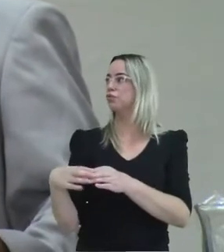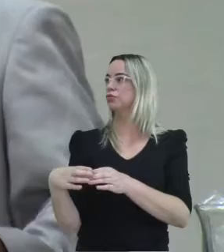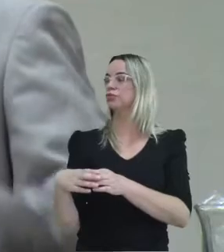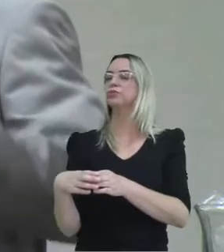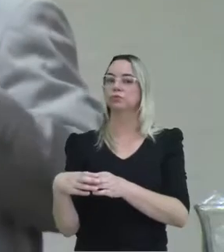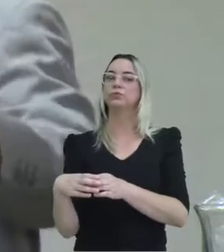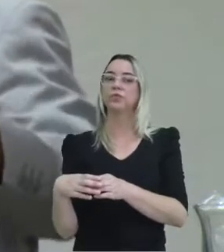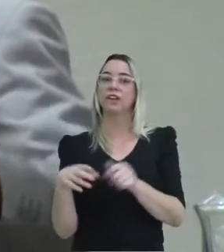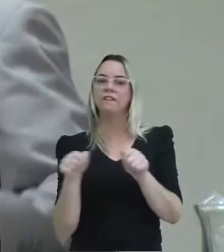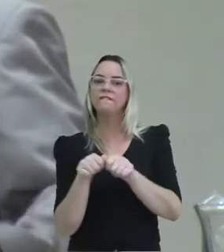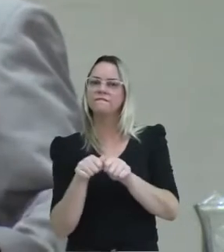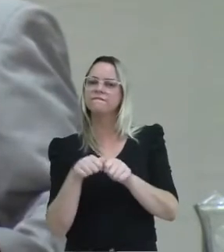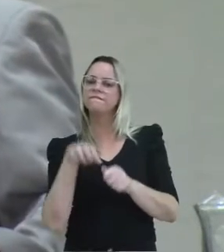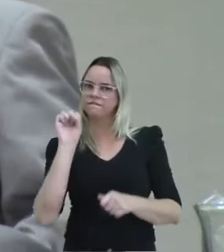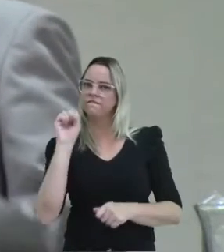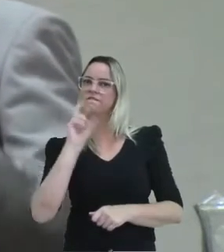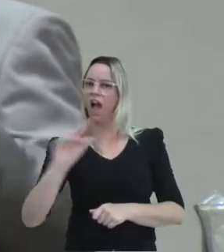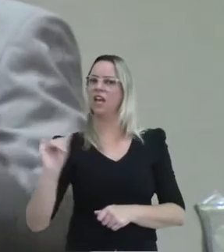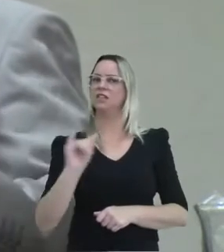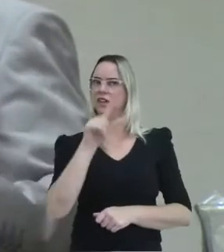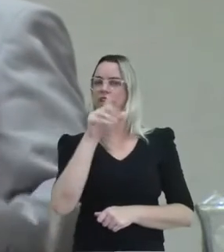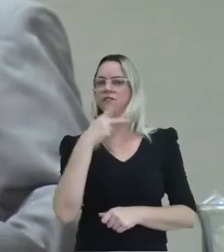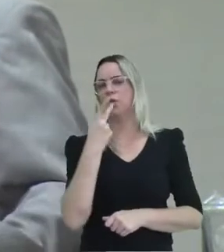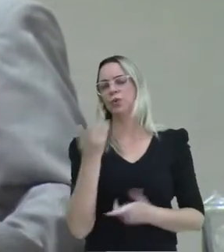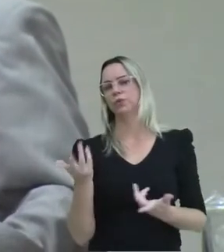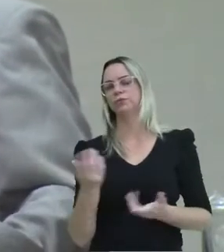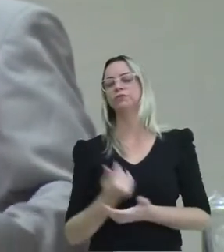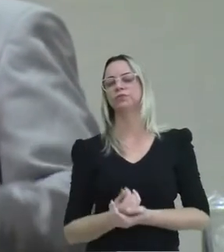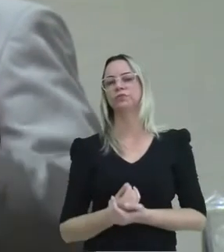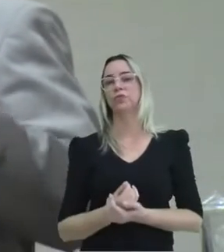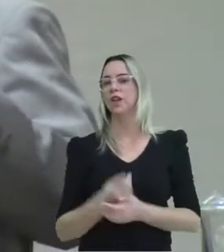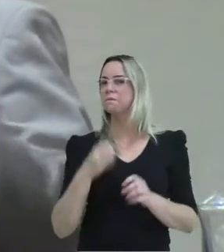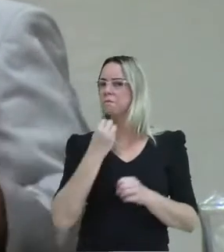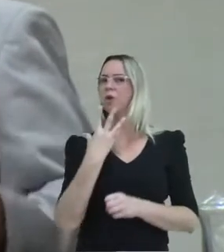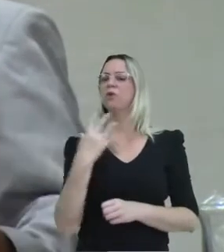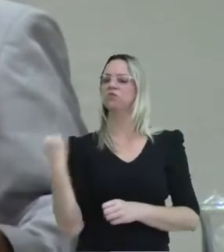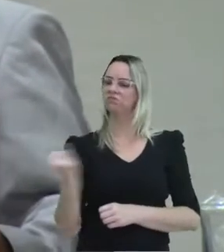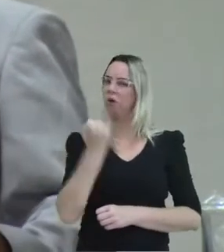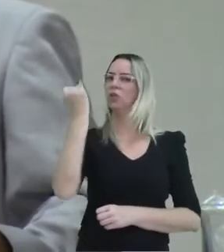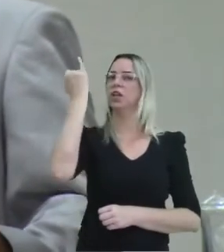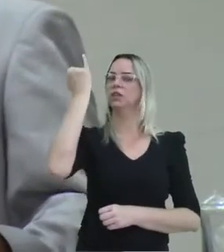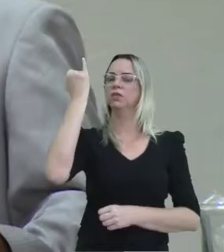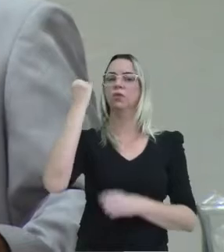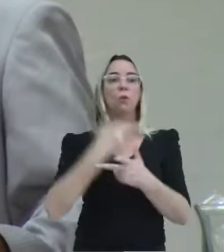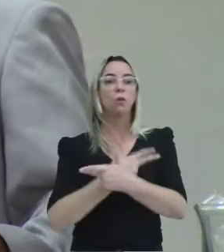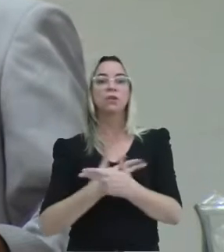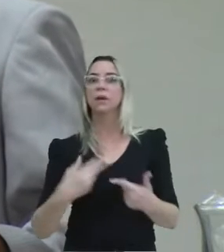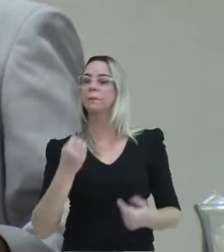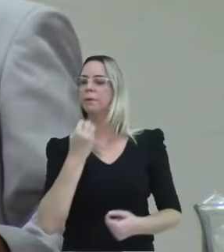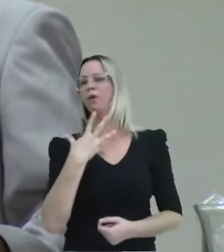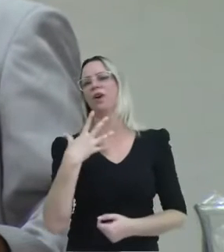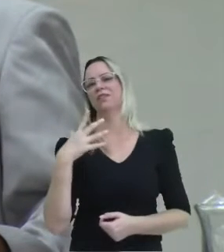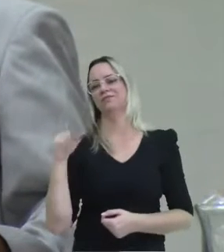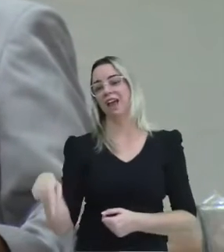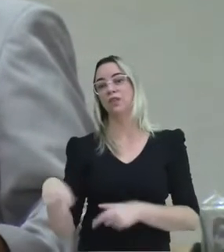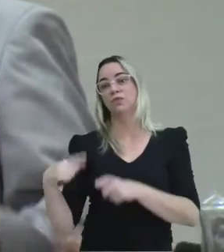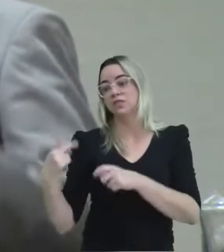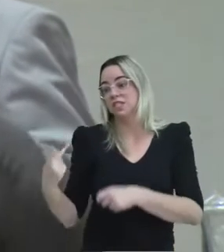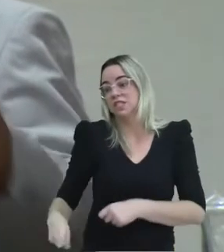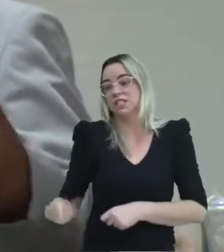fazer isso. Isso vai ser muito bom, vai ser uma grandeza e uma coisa boa para a região do